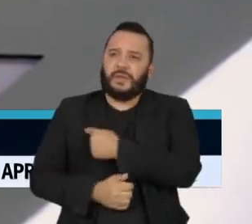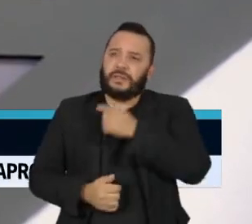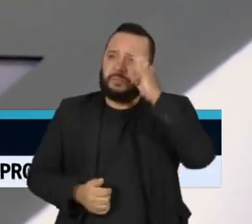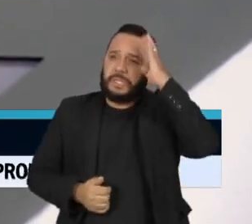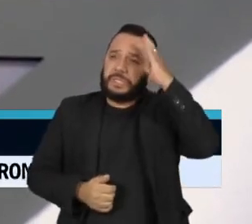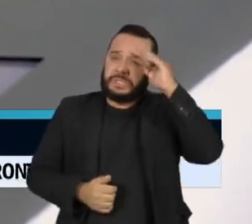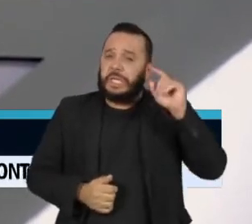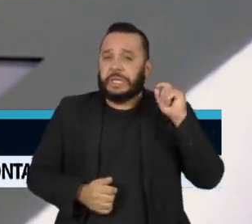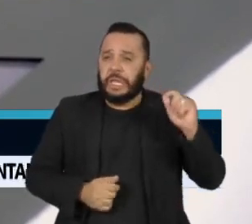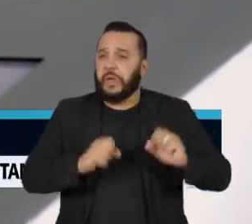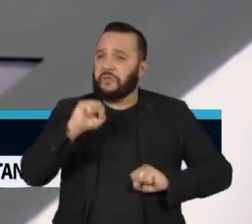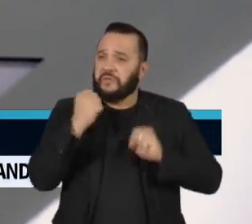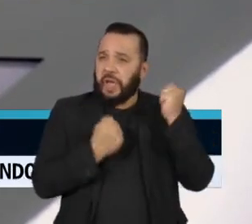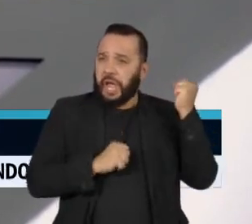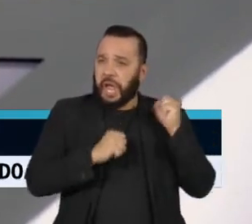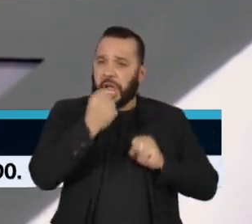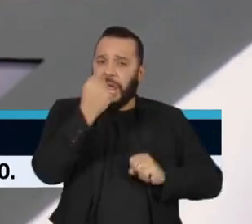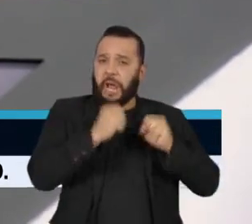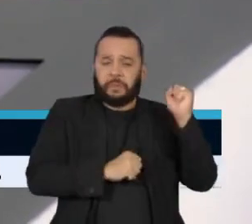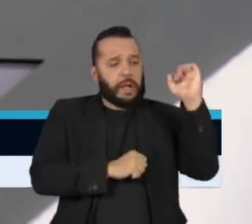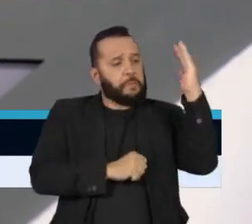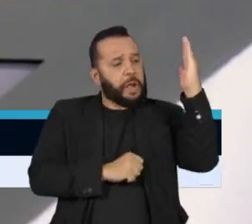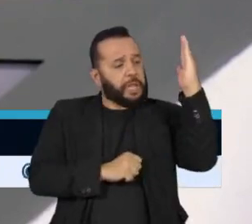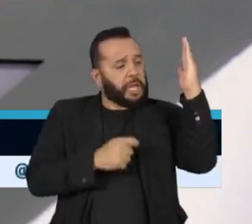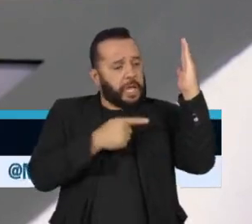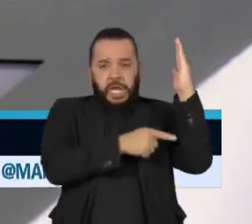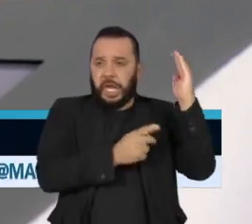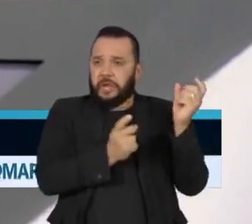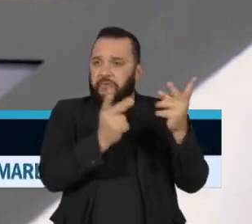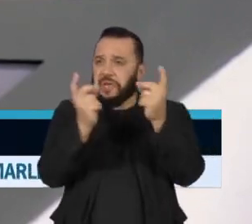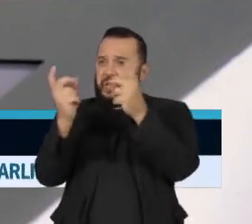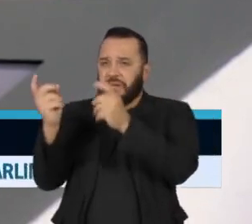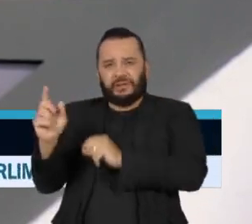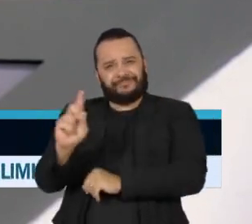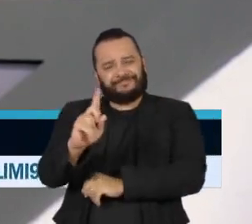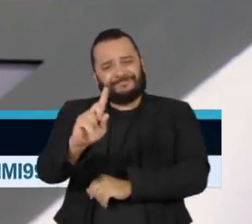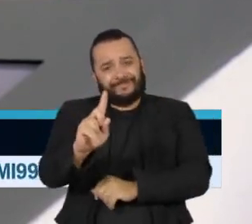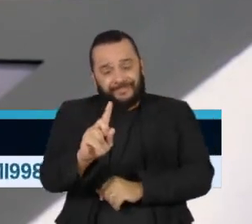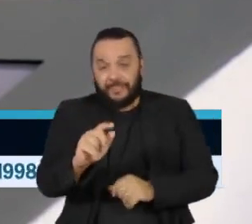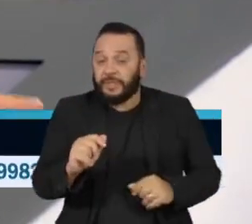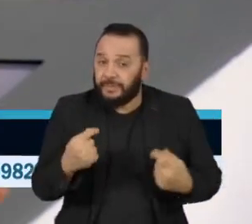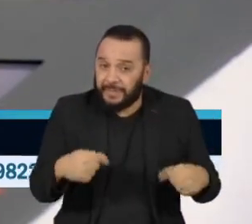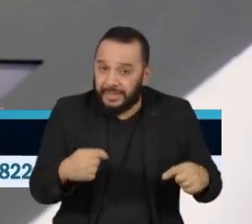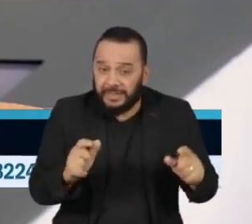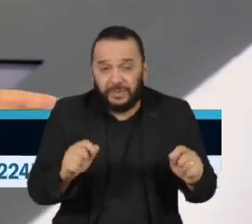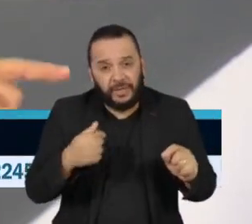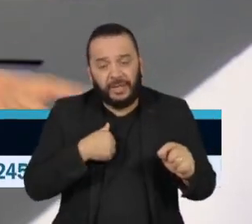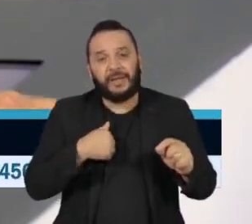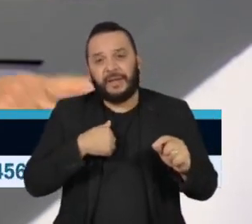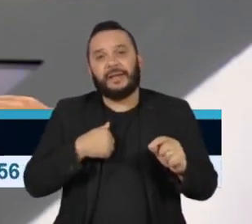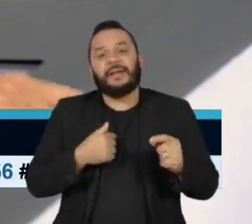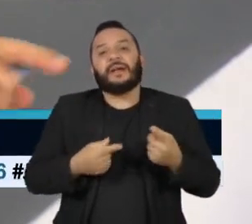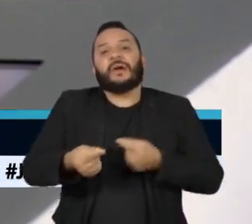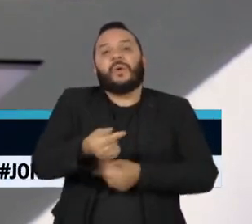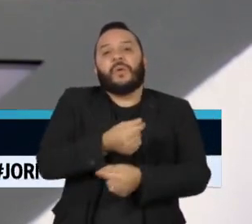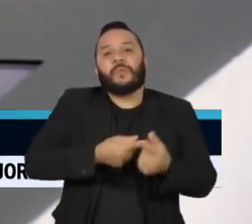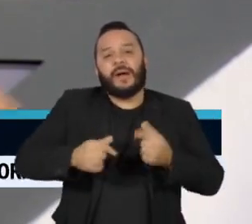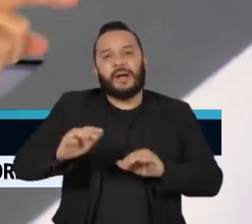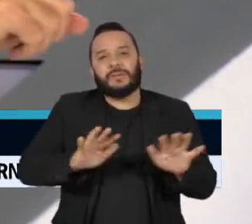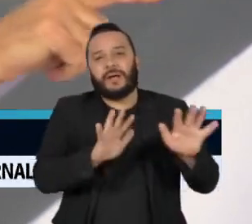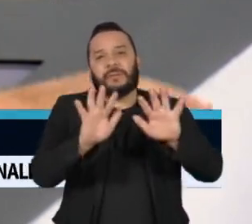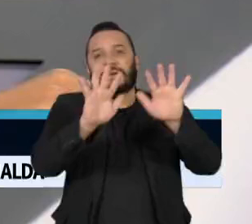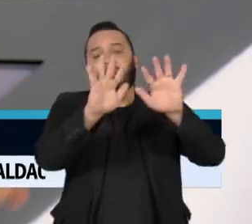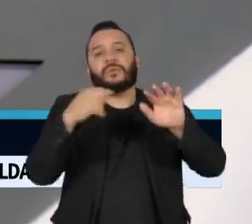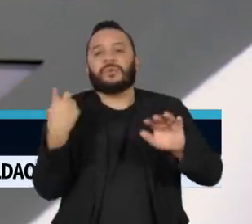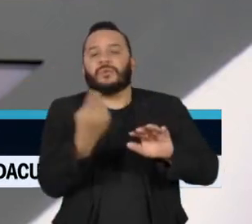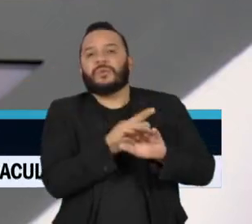que a gente vai madeireiro exportar crédito de carbono todos vão precisar do nosso carbono que nós temos aqui na Mata